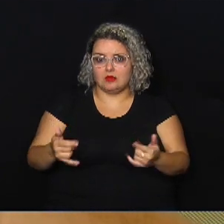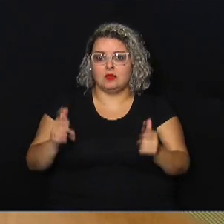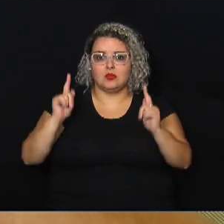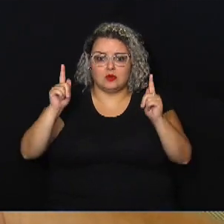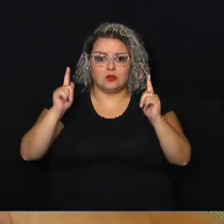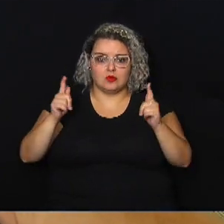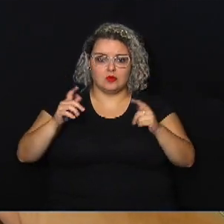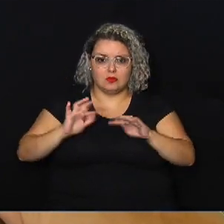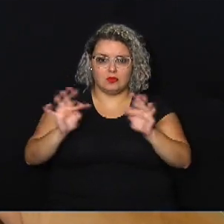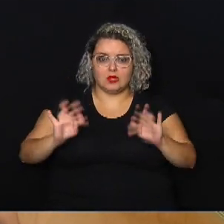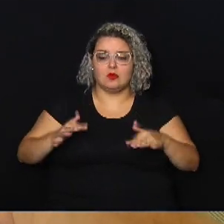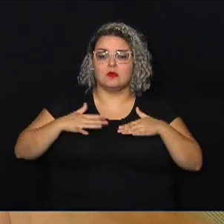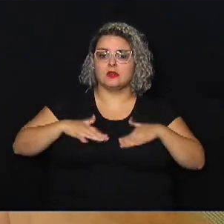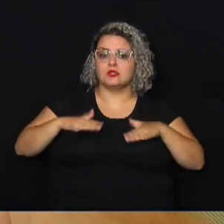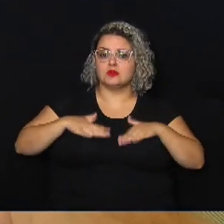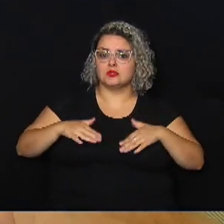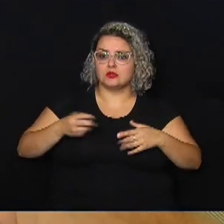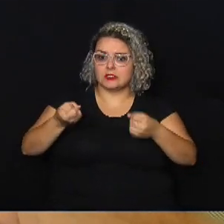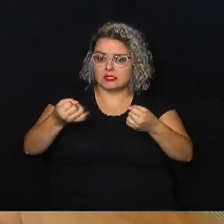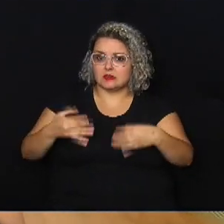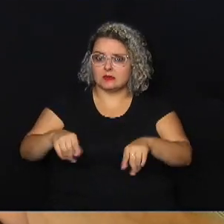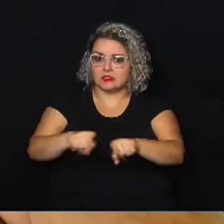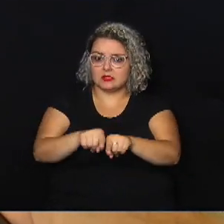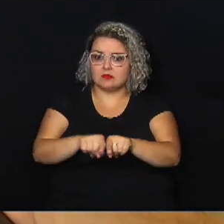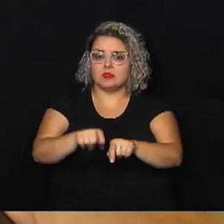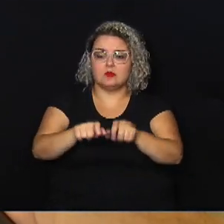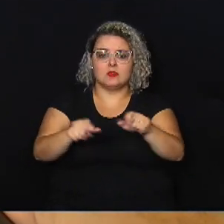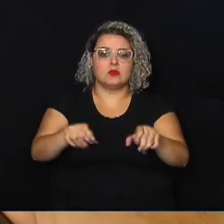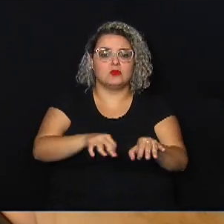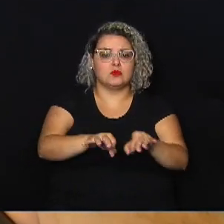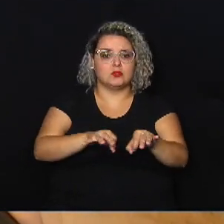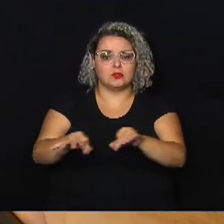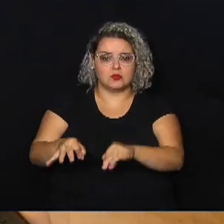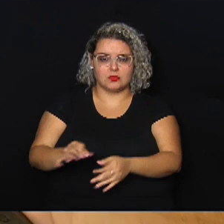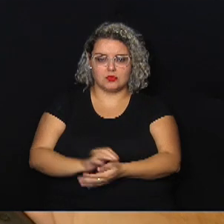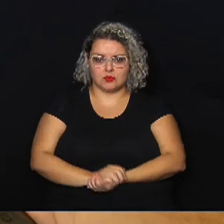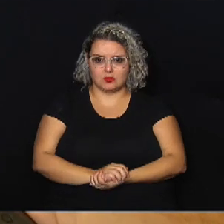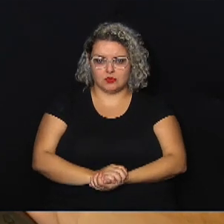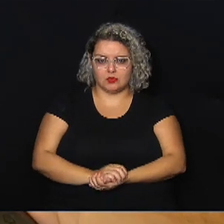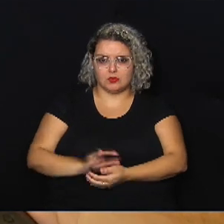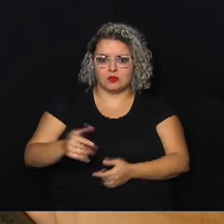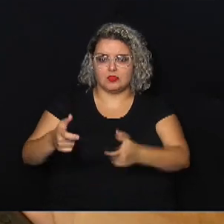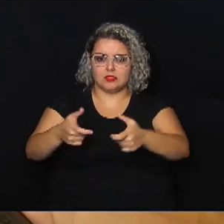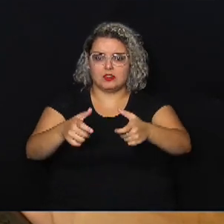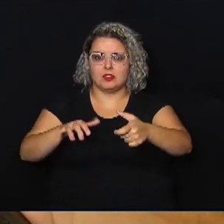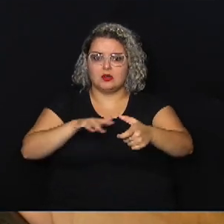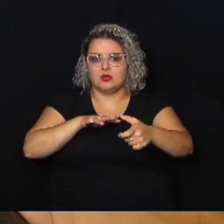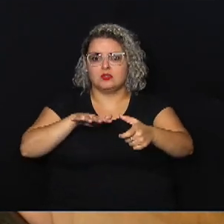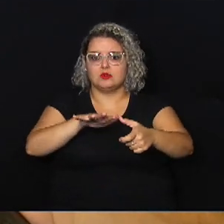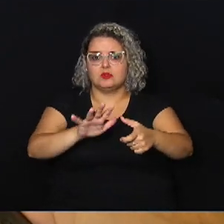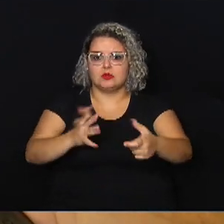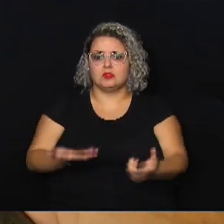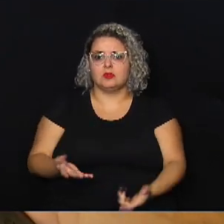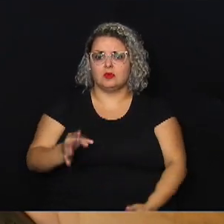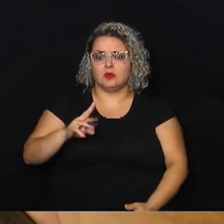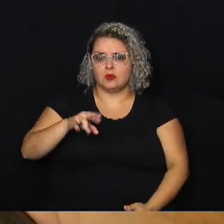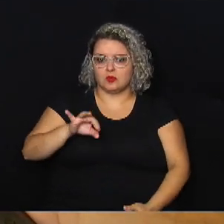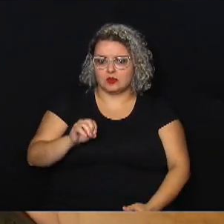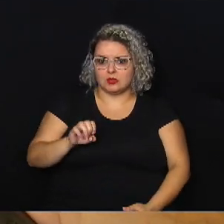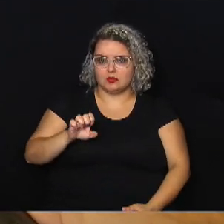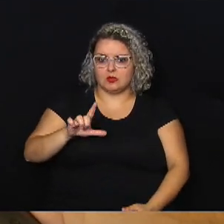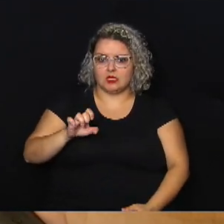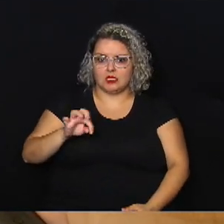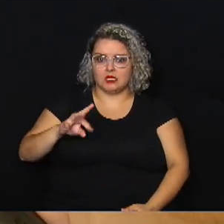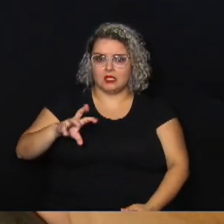tranquilidade. A gente orienta também o pessoal que organiza a festa, principalmente quando tem carros alegóricos ou o trio elétrico, né? Que